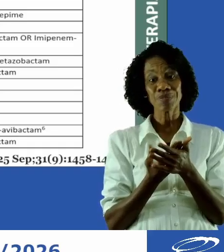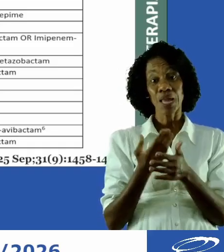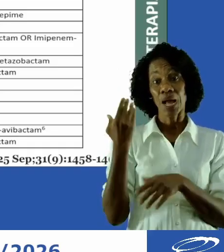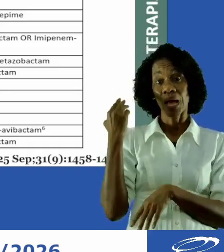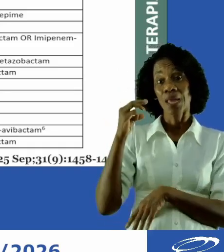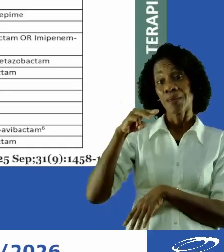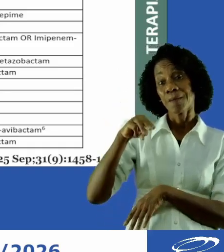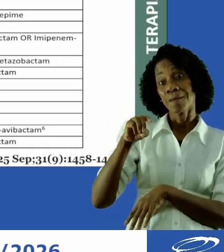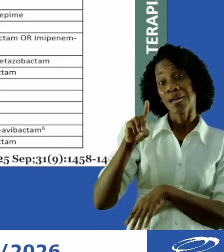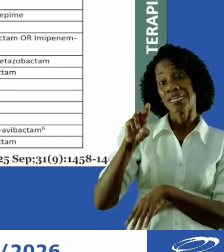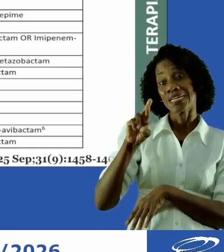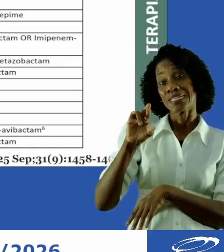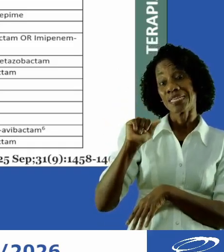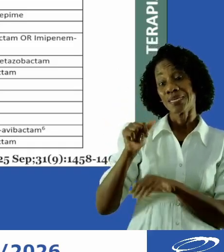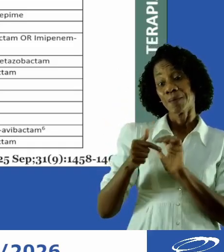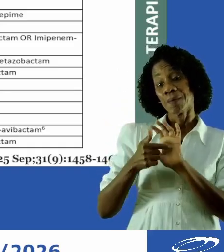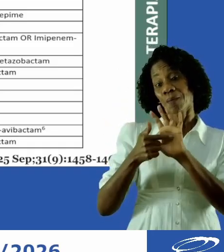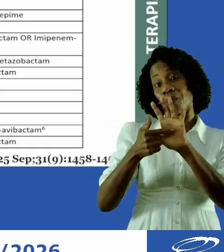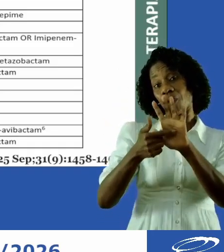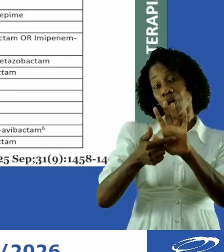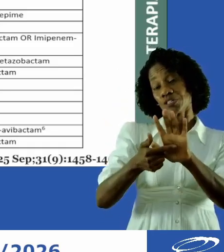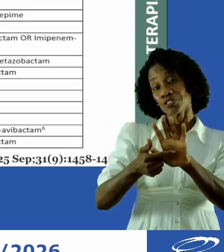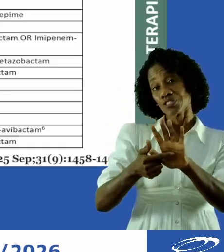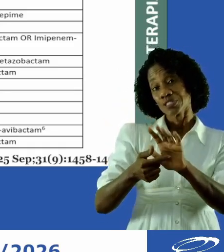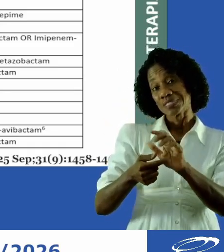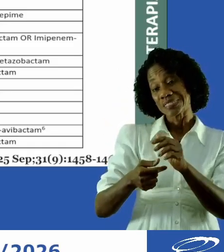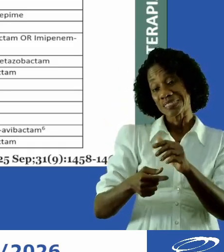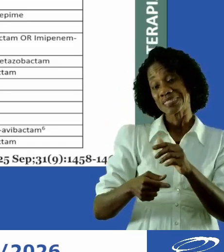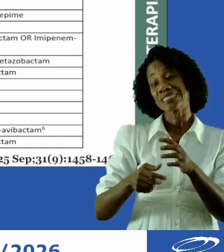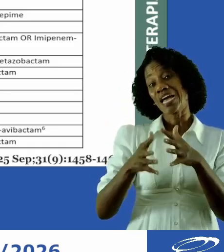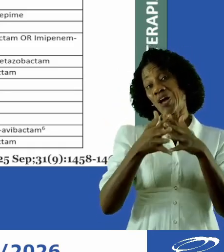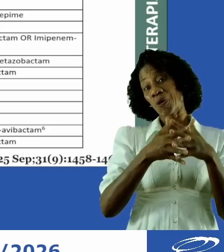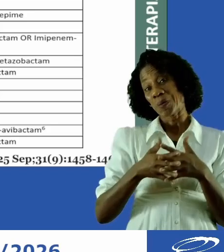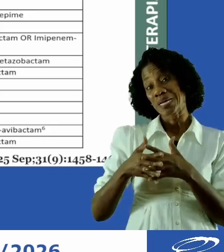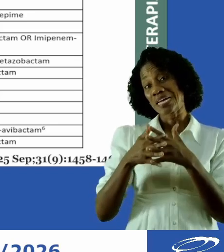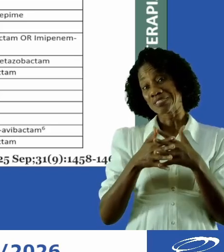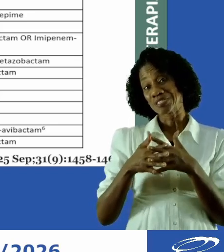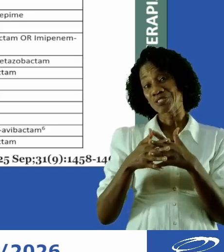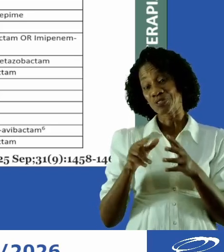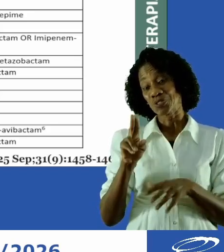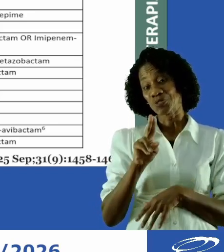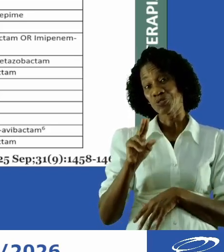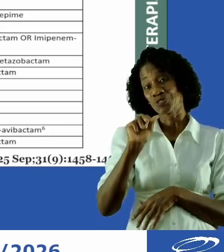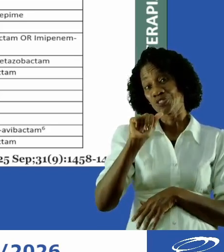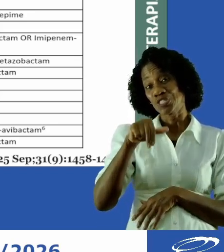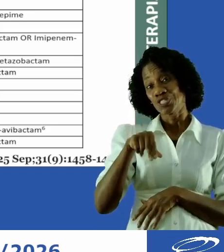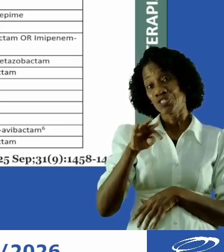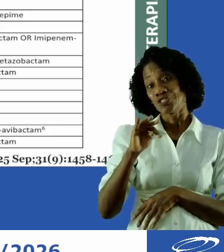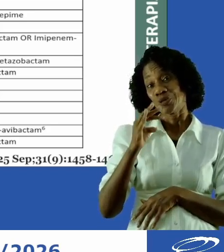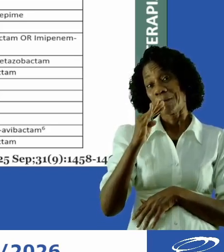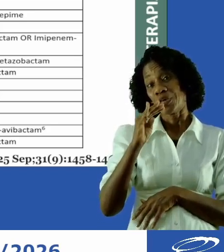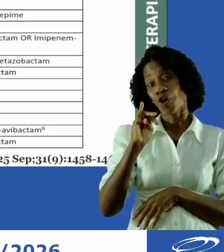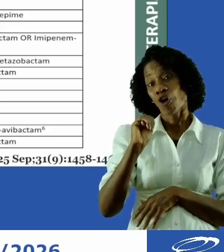que mostra quais são as complicações, os antibióticos mais utilizados nessas situações,